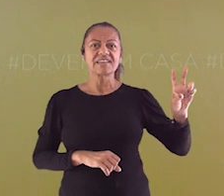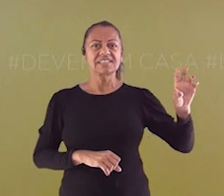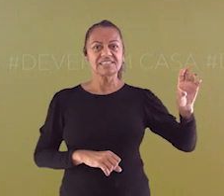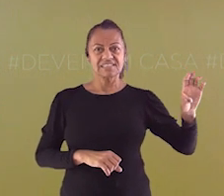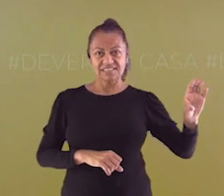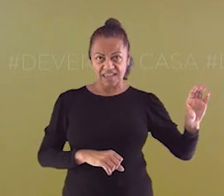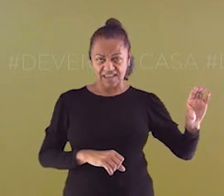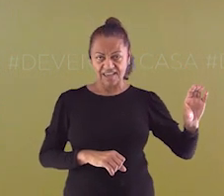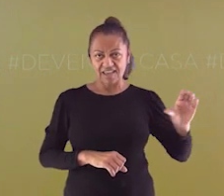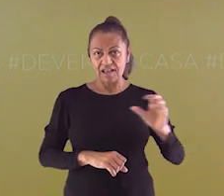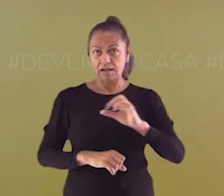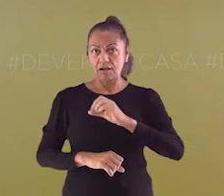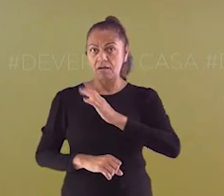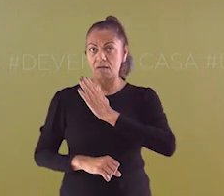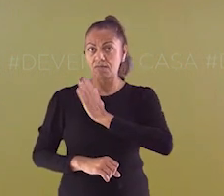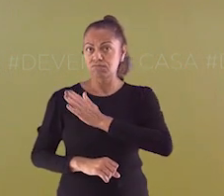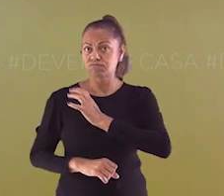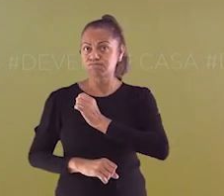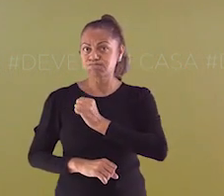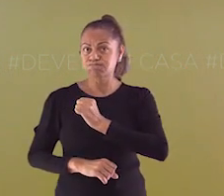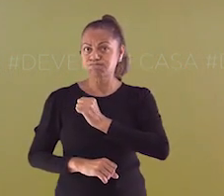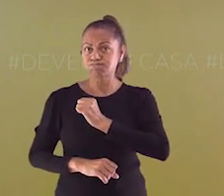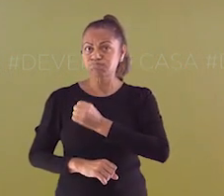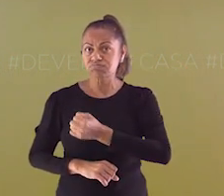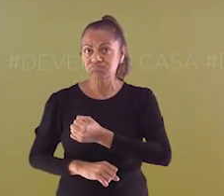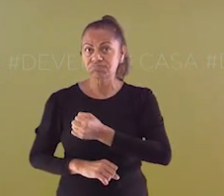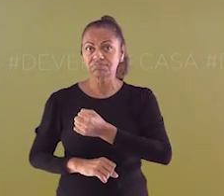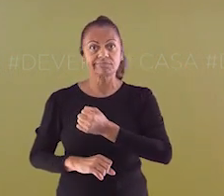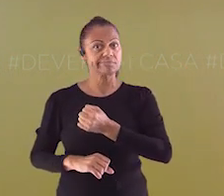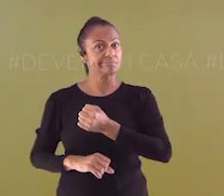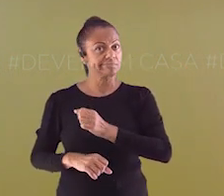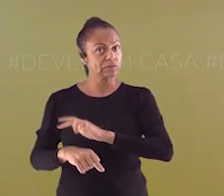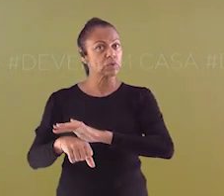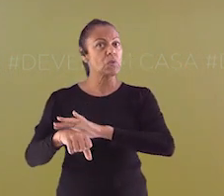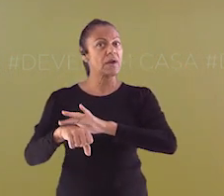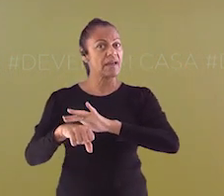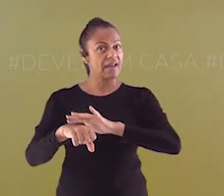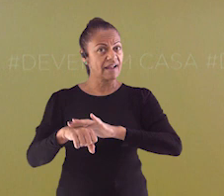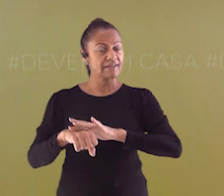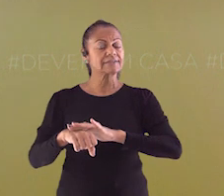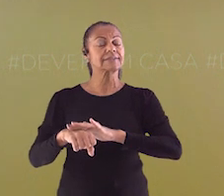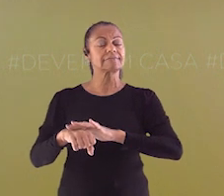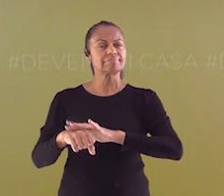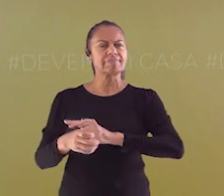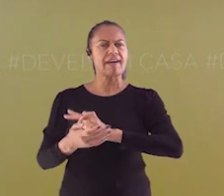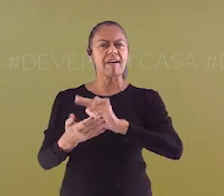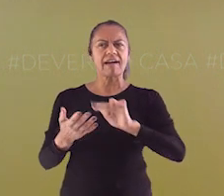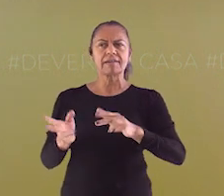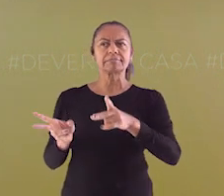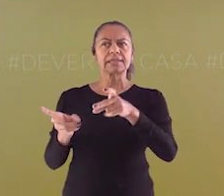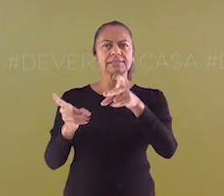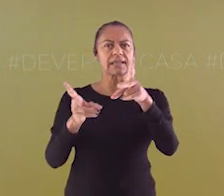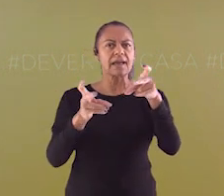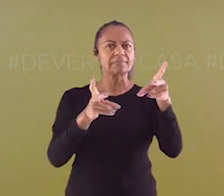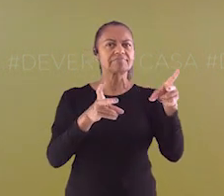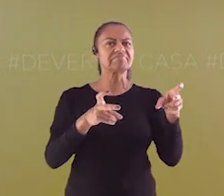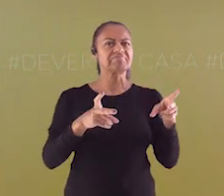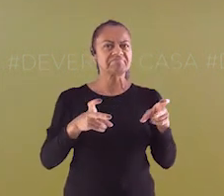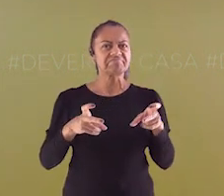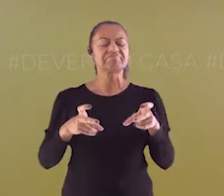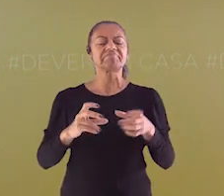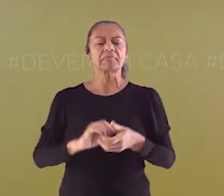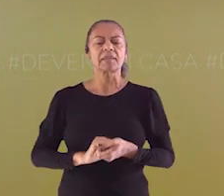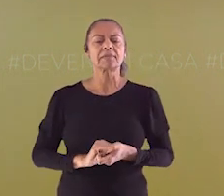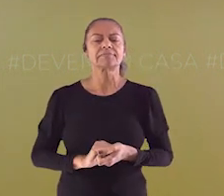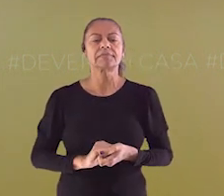saúde têm feito cada vez mais parte das nossas vidas. Não saia daí, pois o nosso Tudo TV está apenas começando